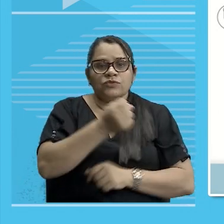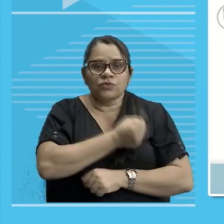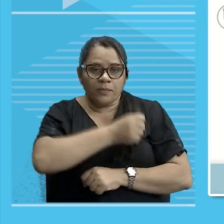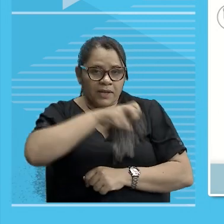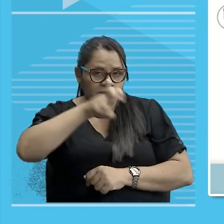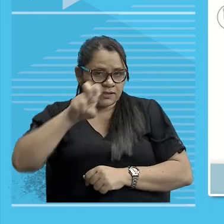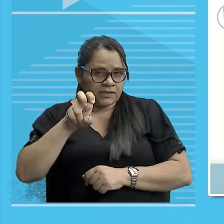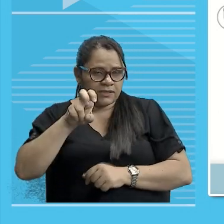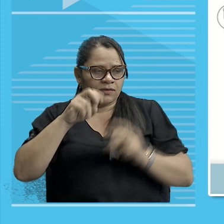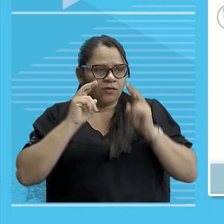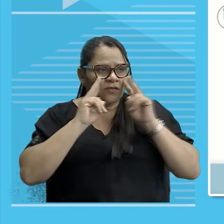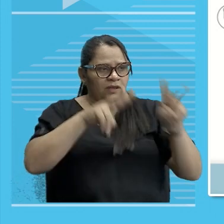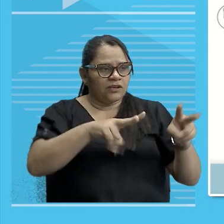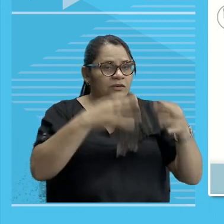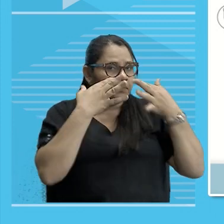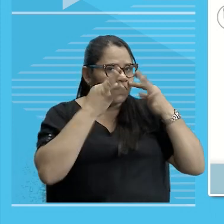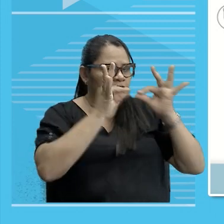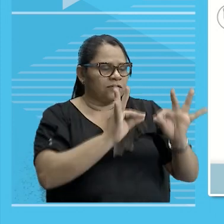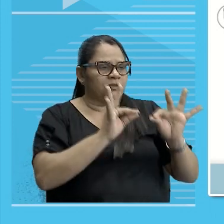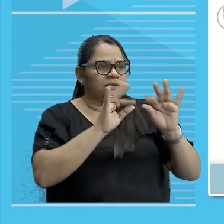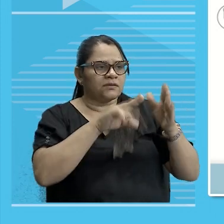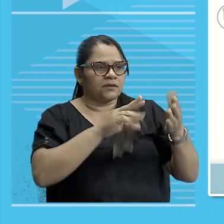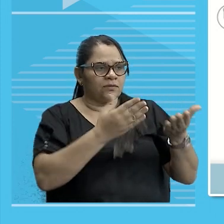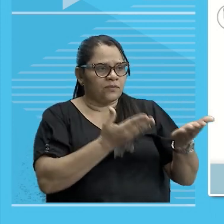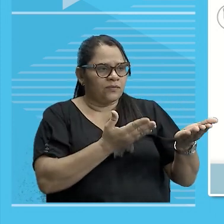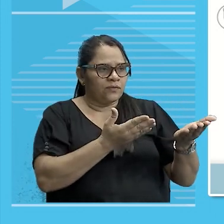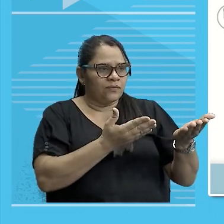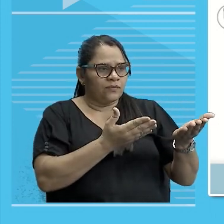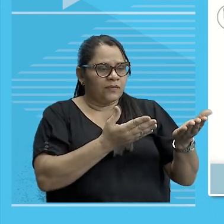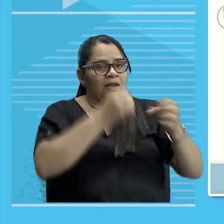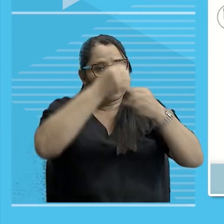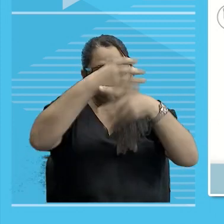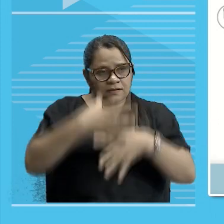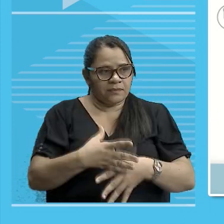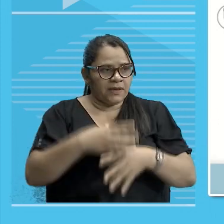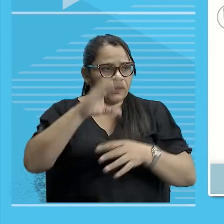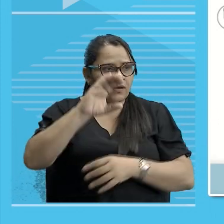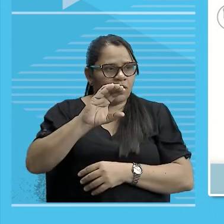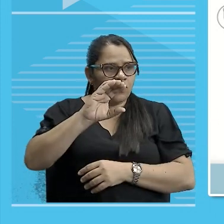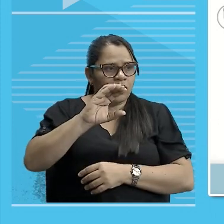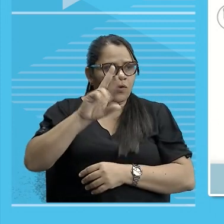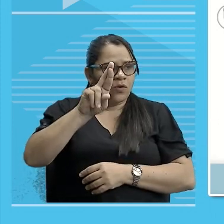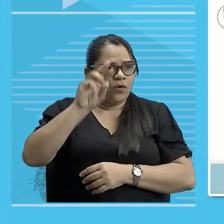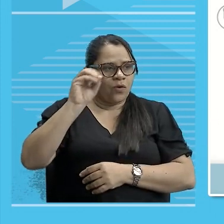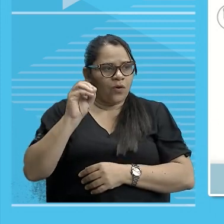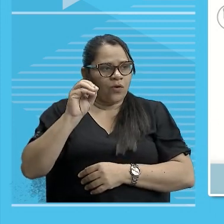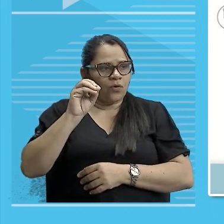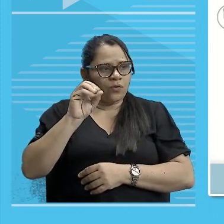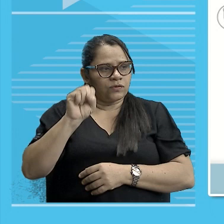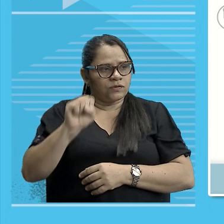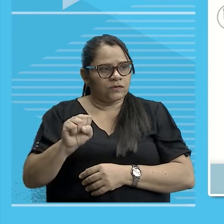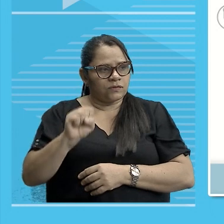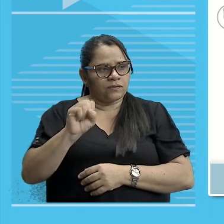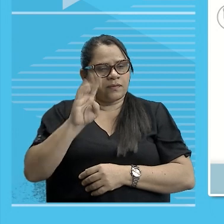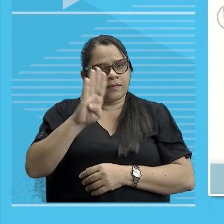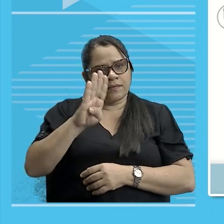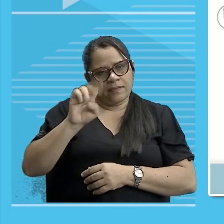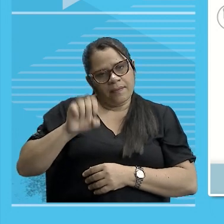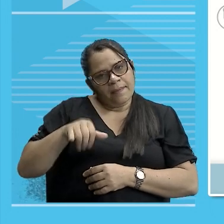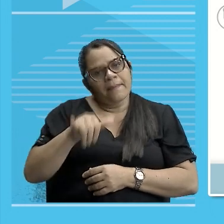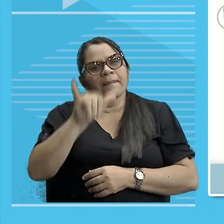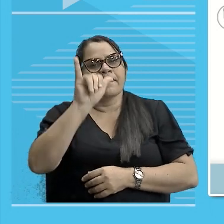que ela requer bastante atenção ela fala de que ele enfatiza a importância da